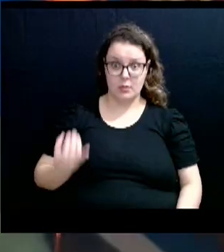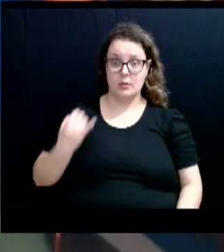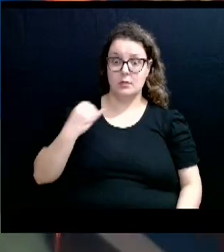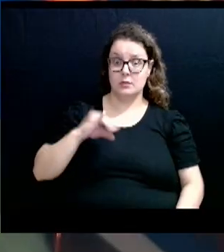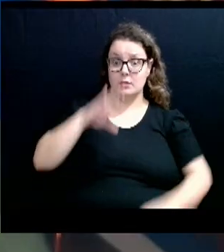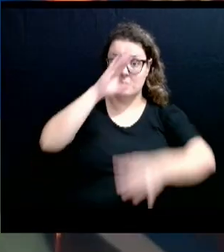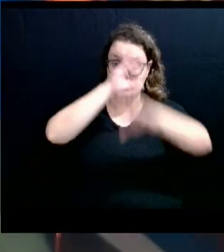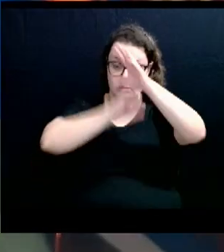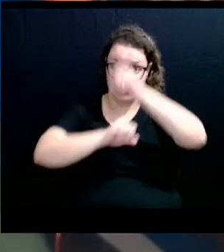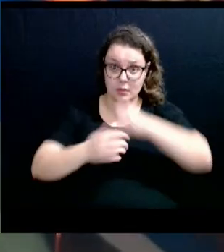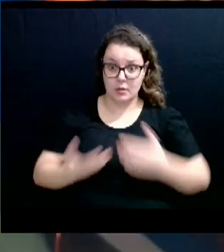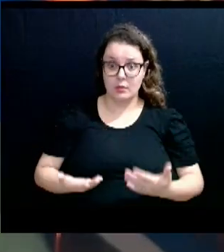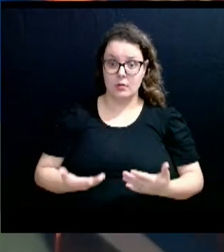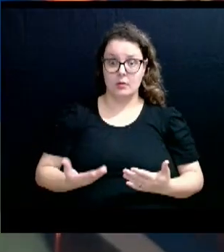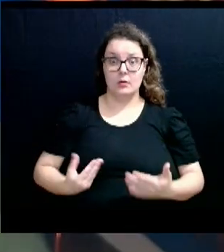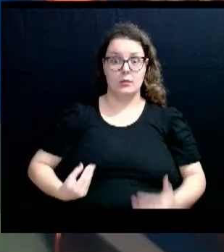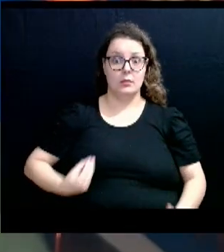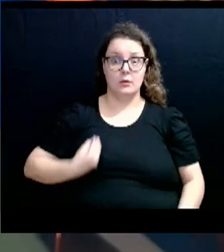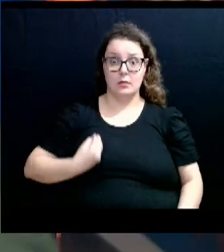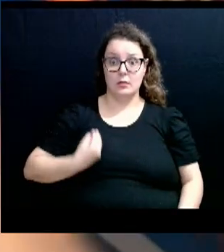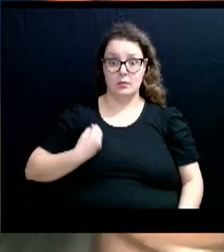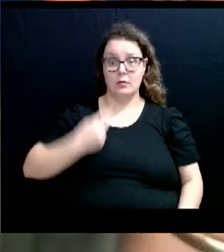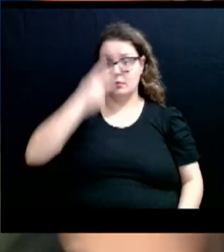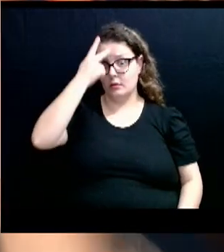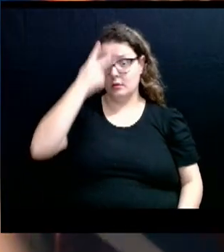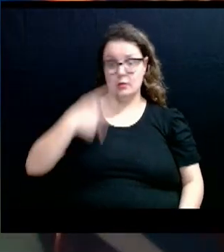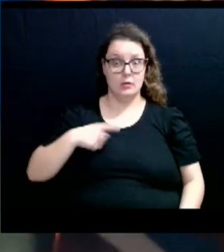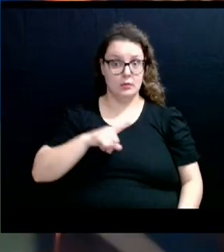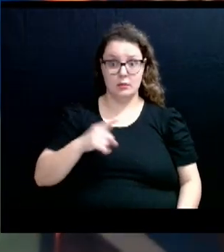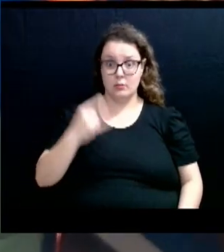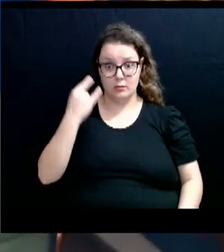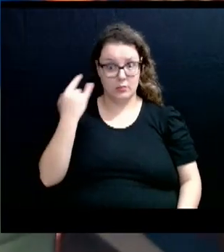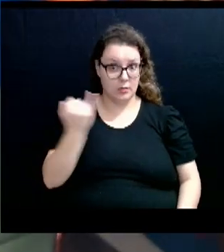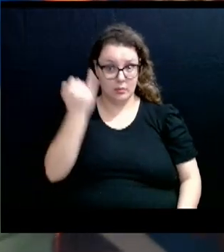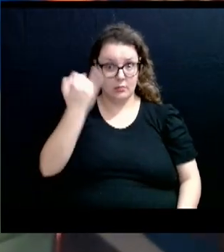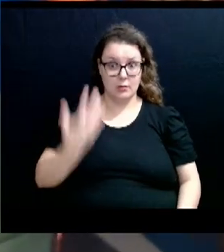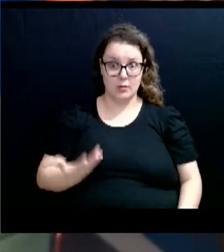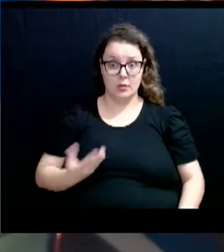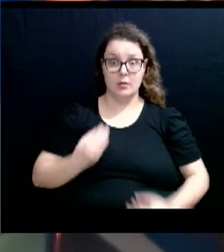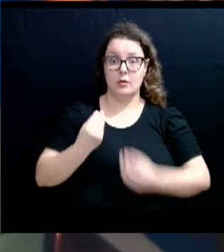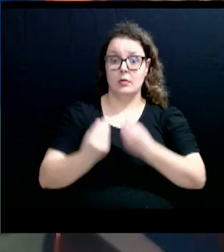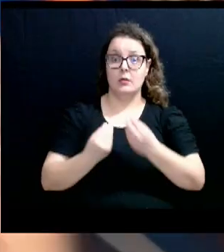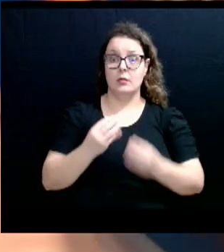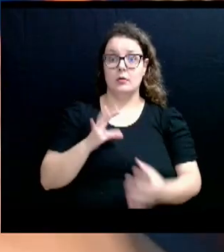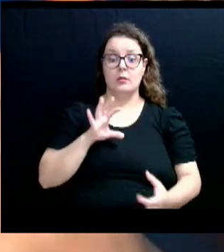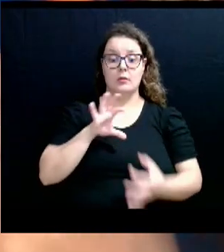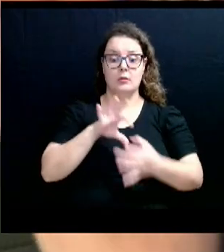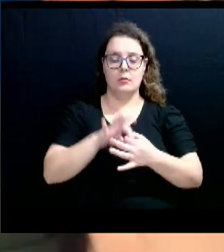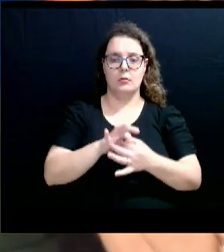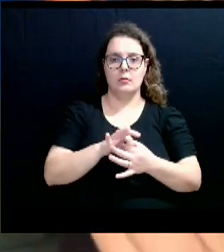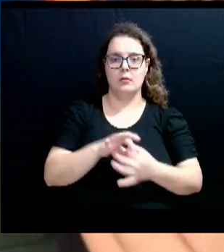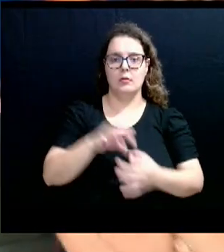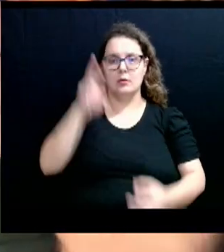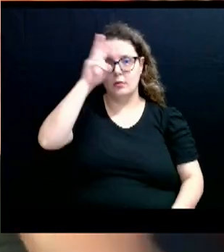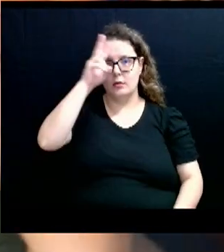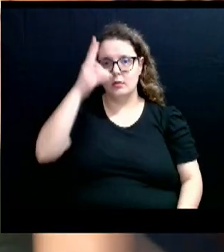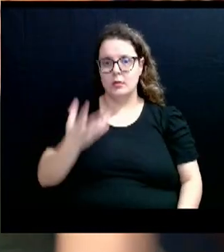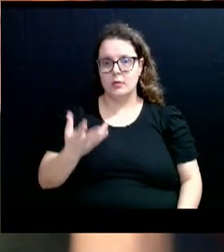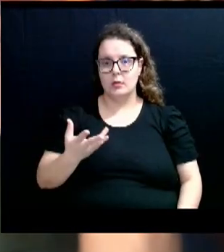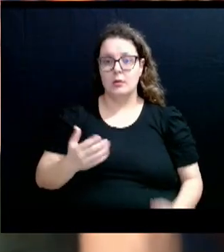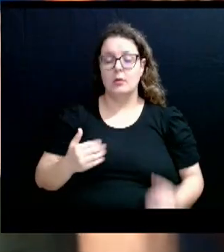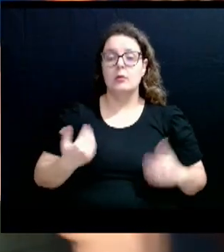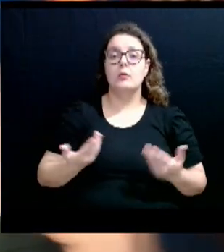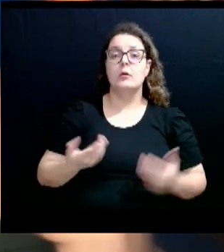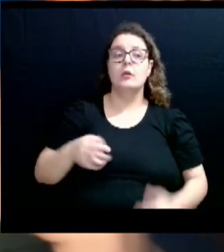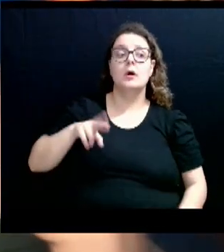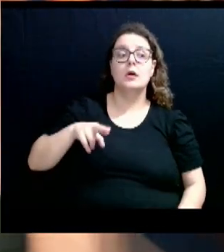a vida dela não é interessante, como é que ela vai se conectar com a história dela? Qual é o nível de motivação para ela